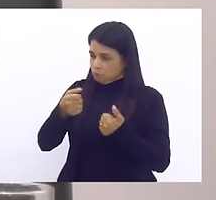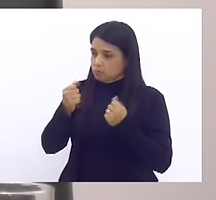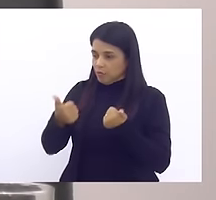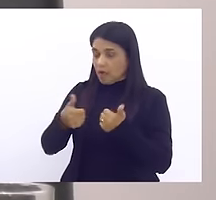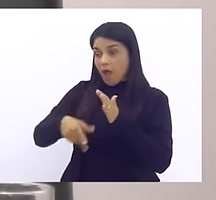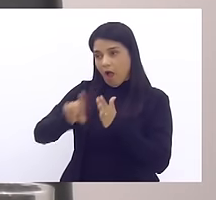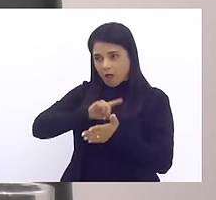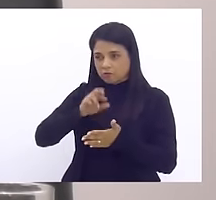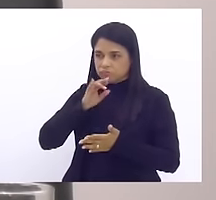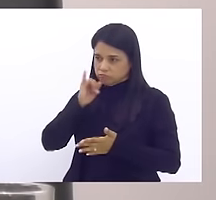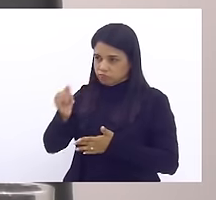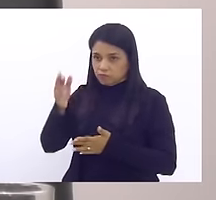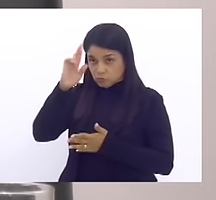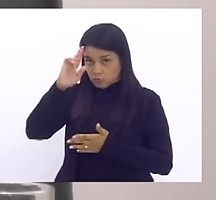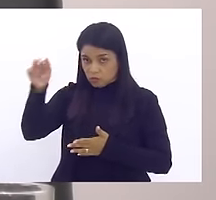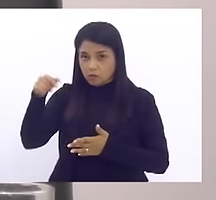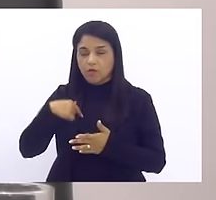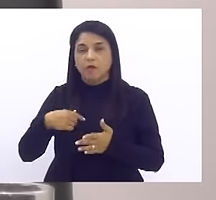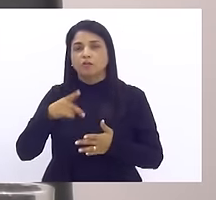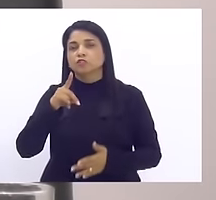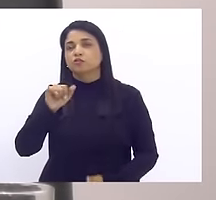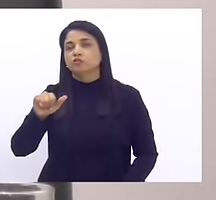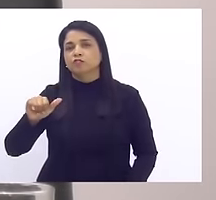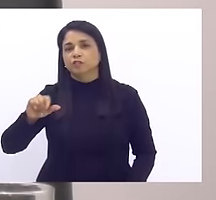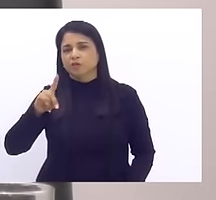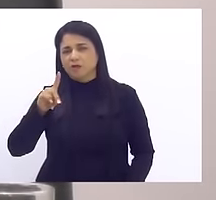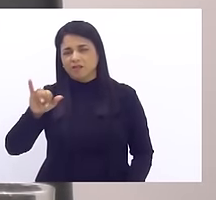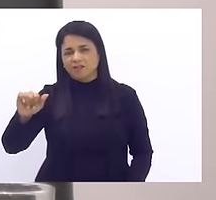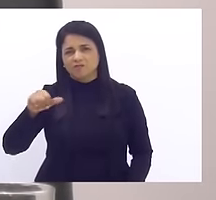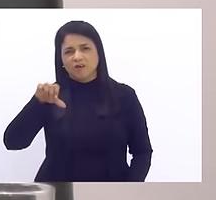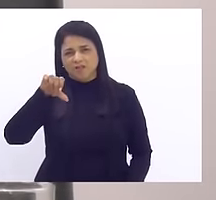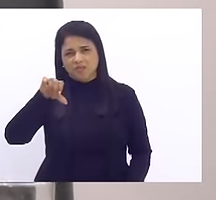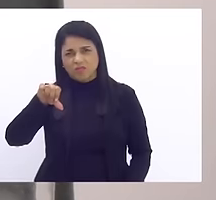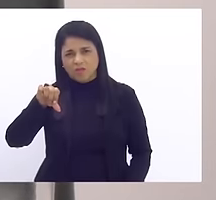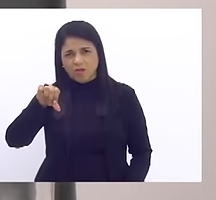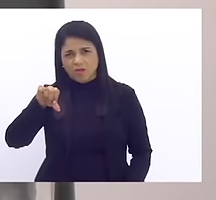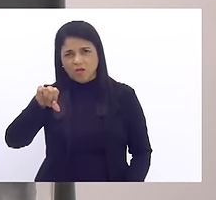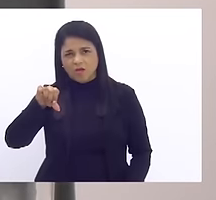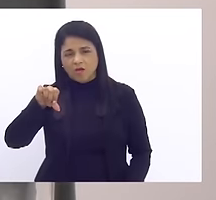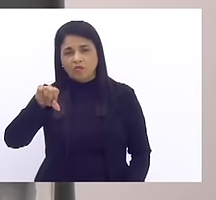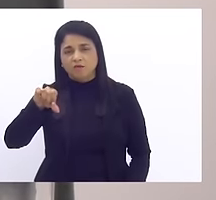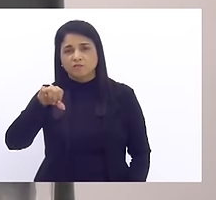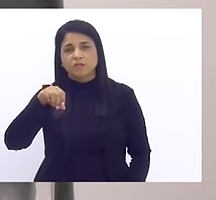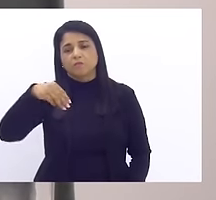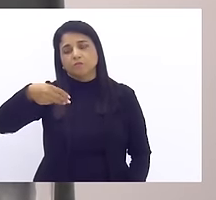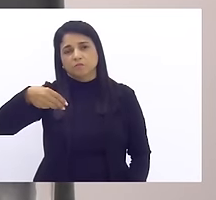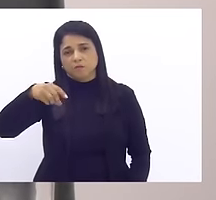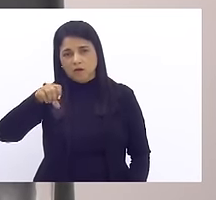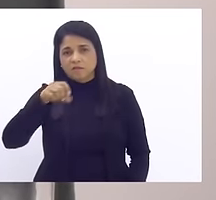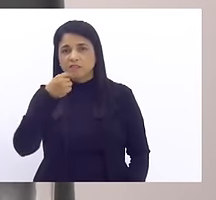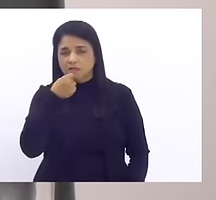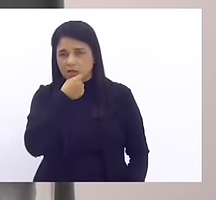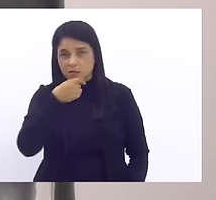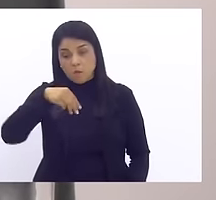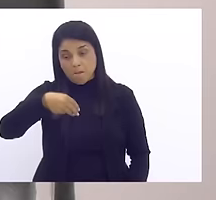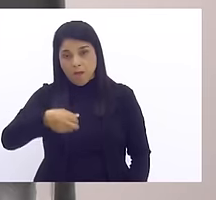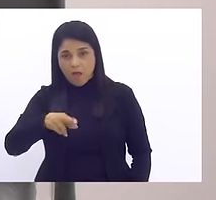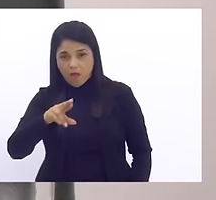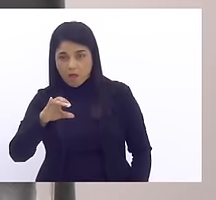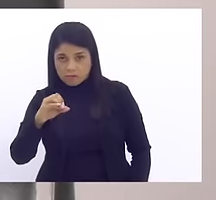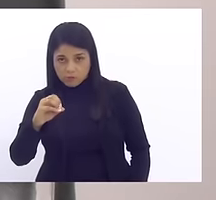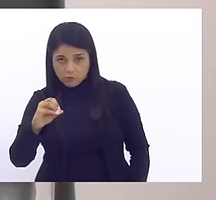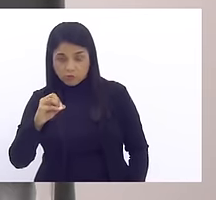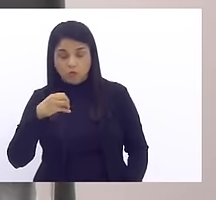12/09 o seu Marcos Aurélio Daniel Mendes Júnior ele teve seu caminhão Furtado E aí ele tomou ciência